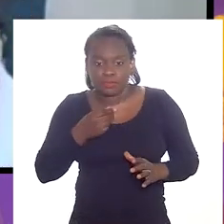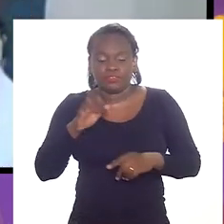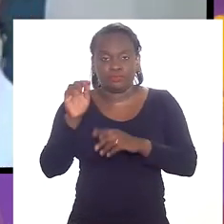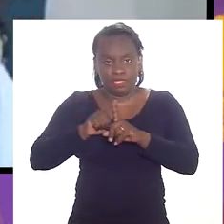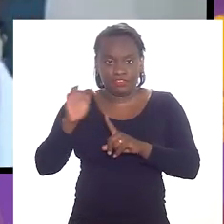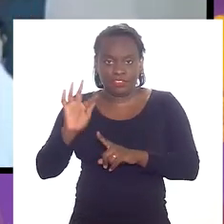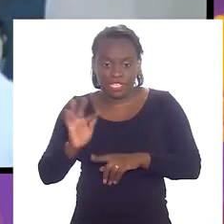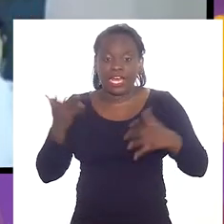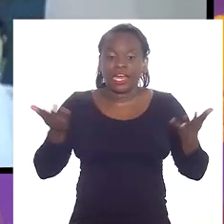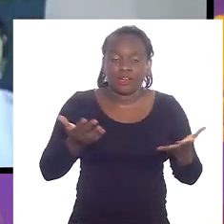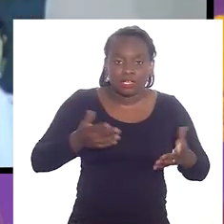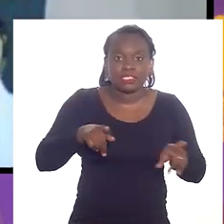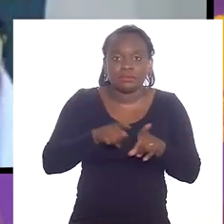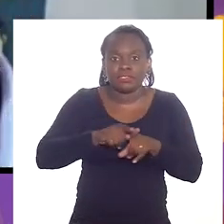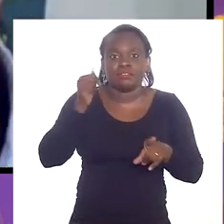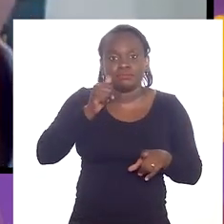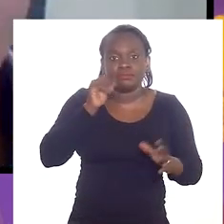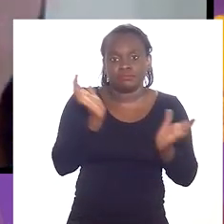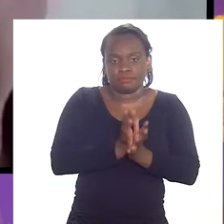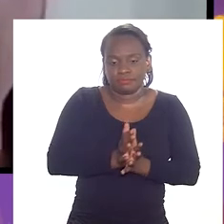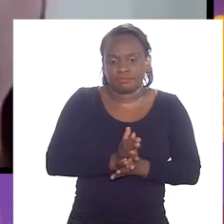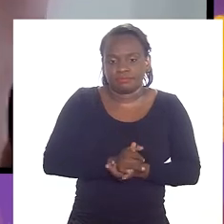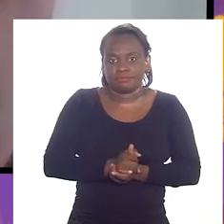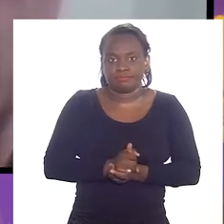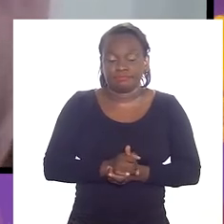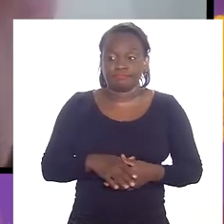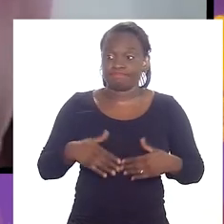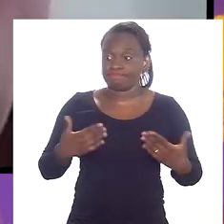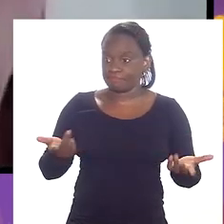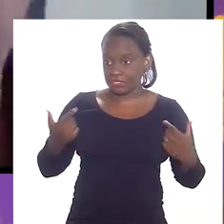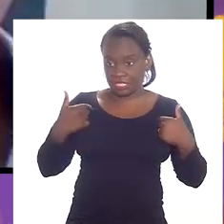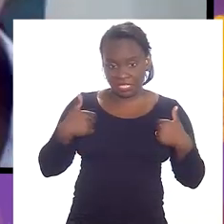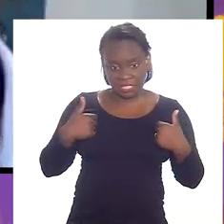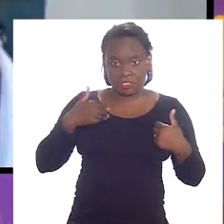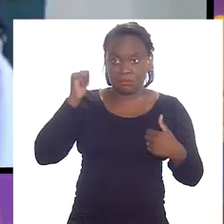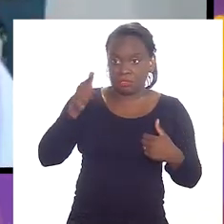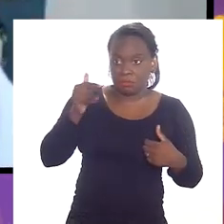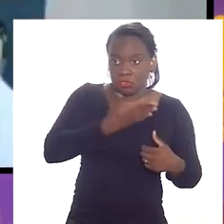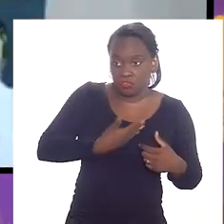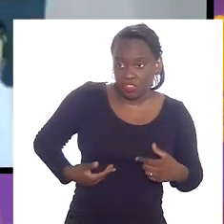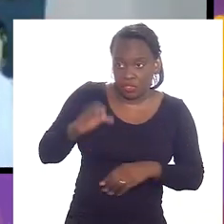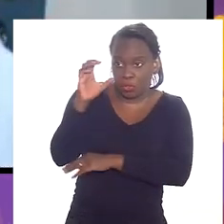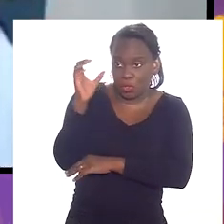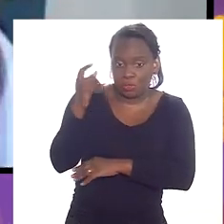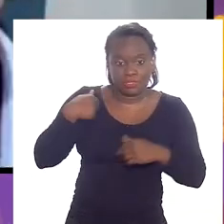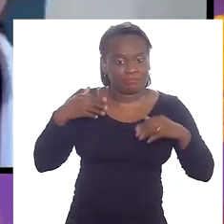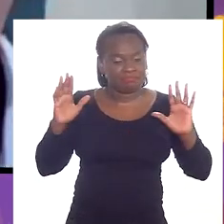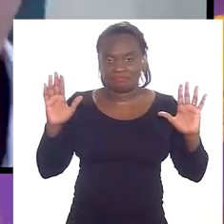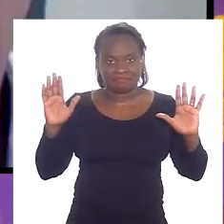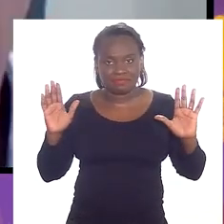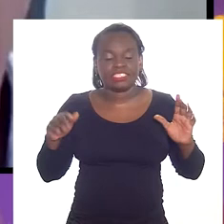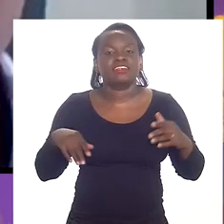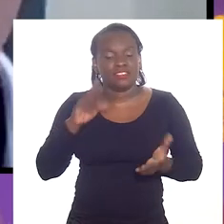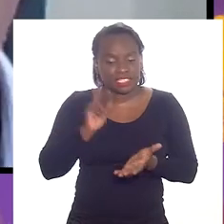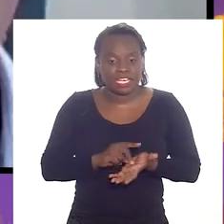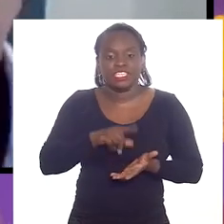seleção brasileira feminina está fora dessa competição, porque a Colômbia avisou que o Brasil é o centro da